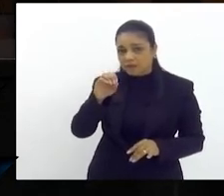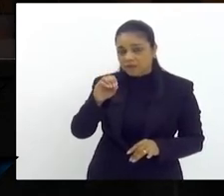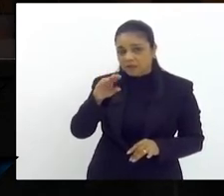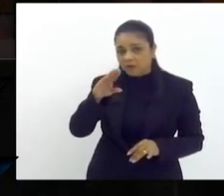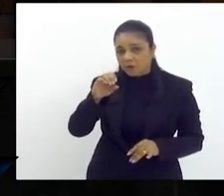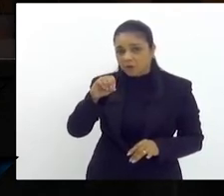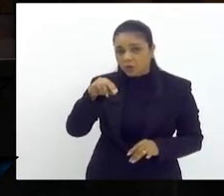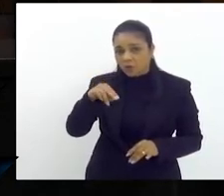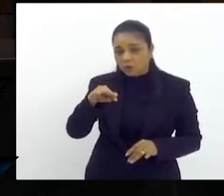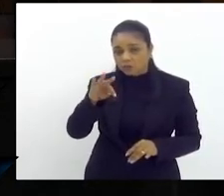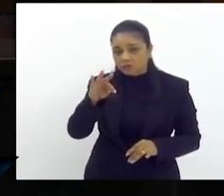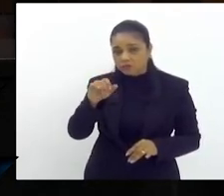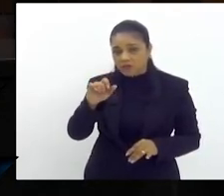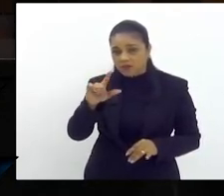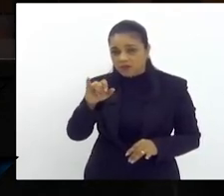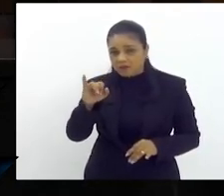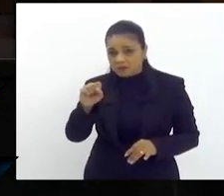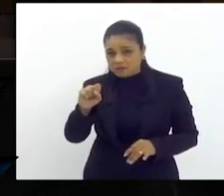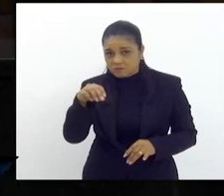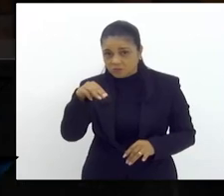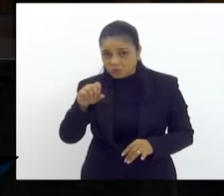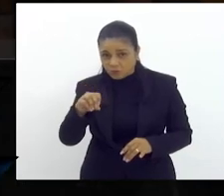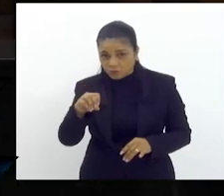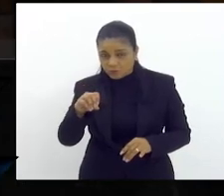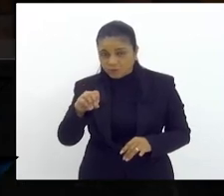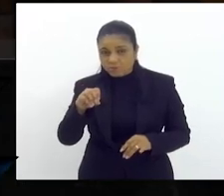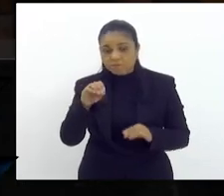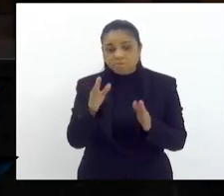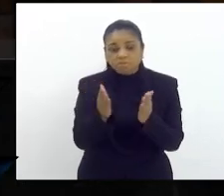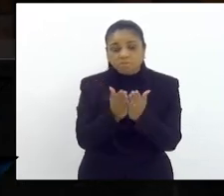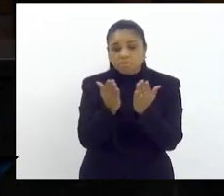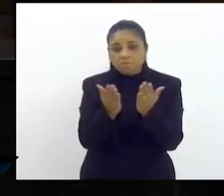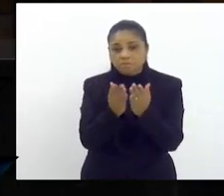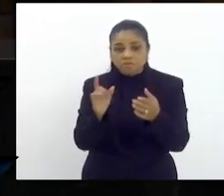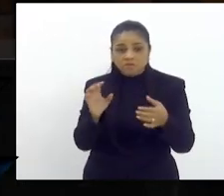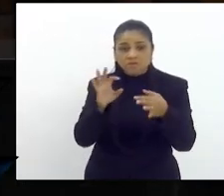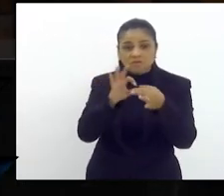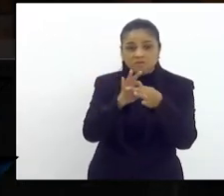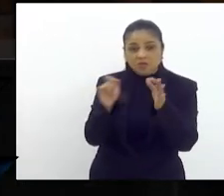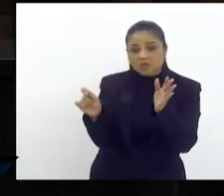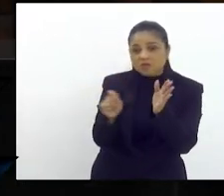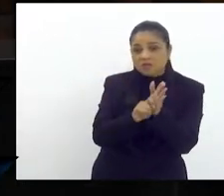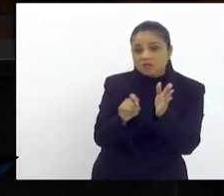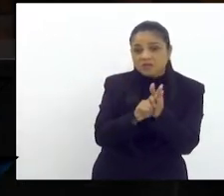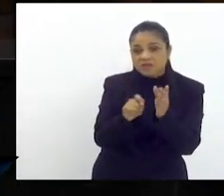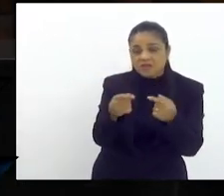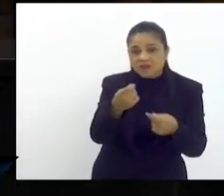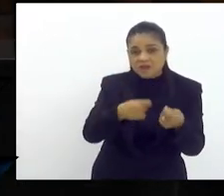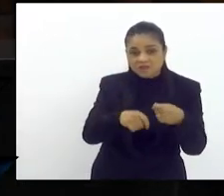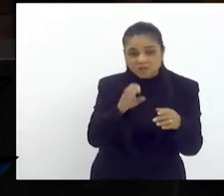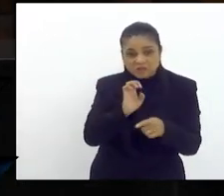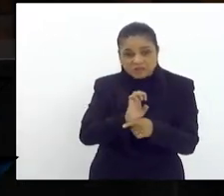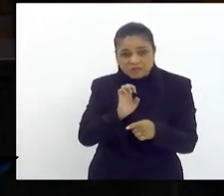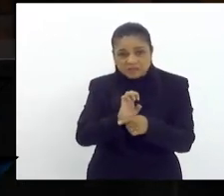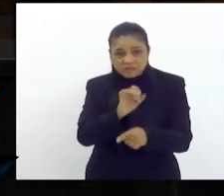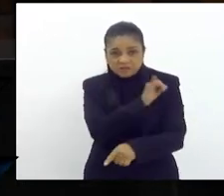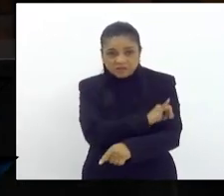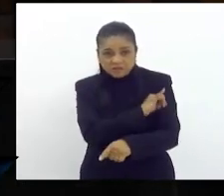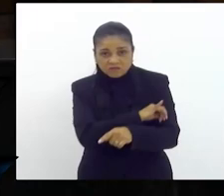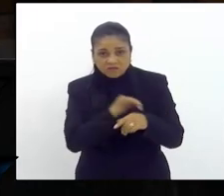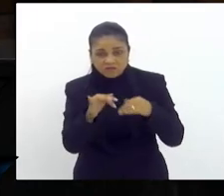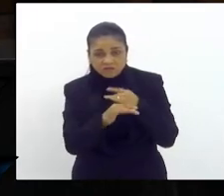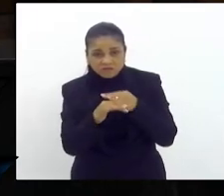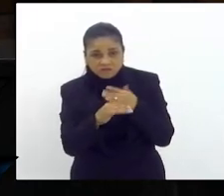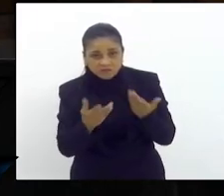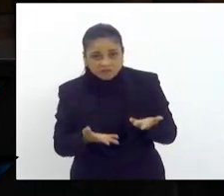associando os evangélicos ao narcotráfico na Cidade do Rio de Janeiro